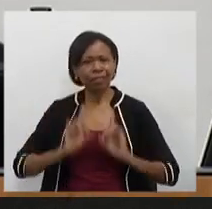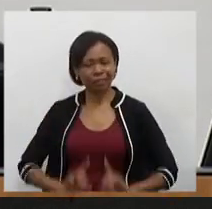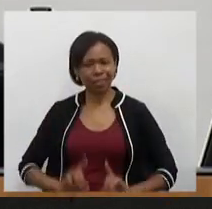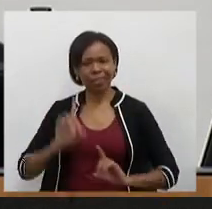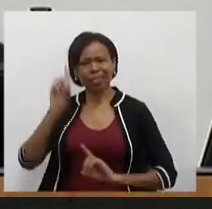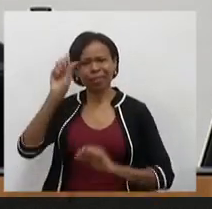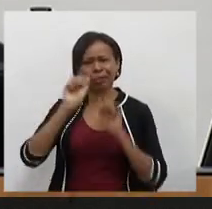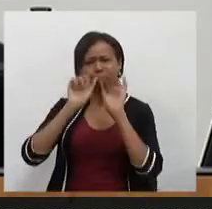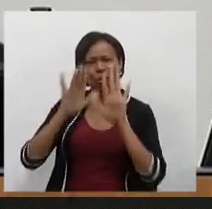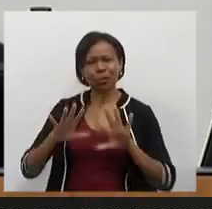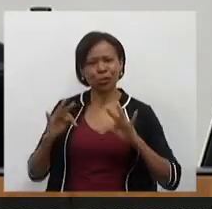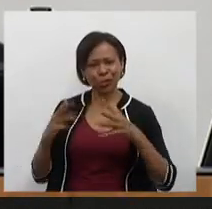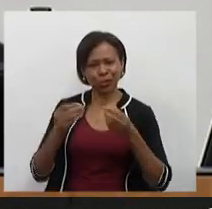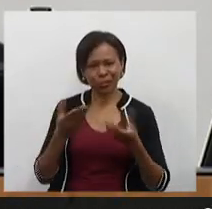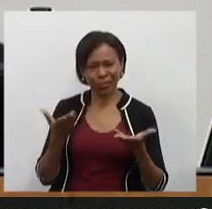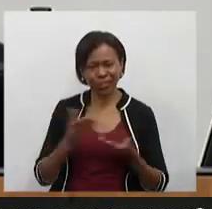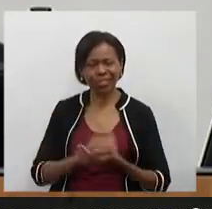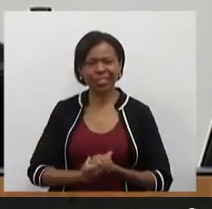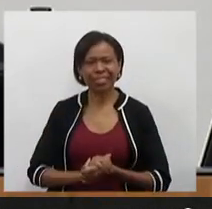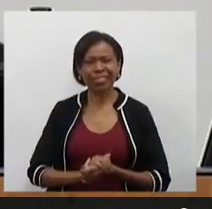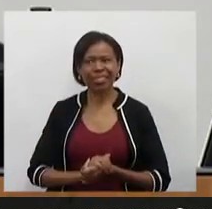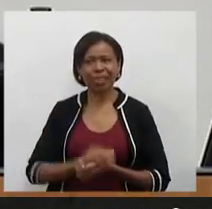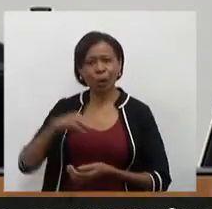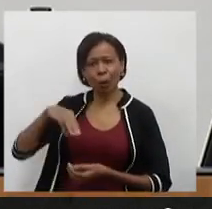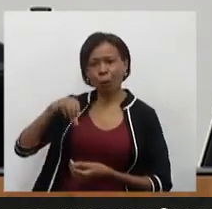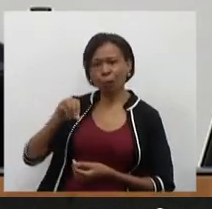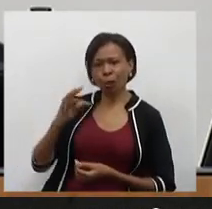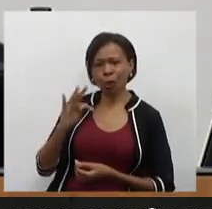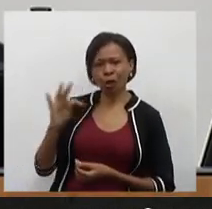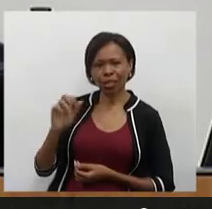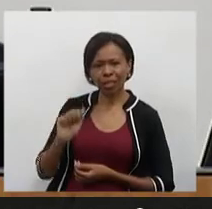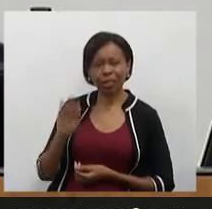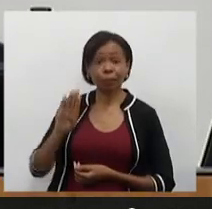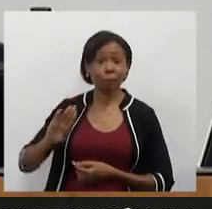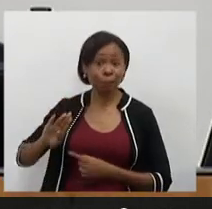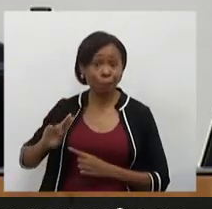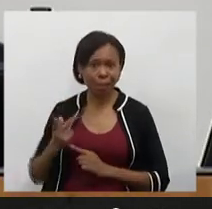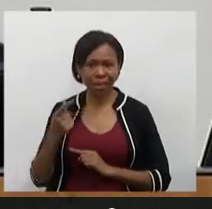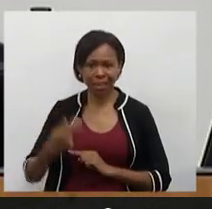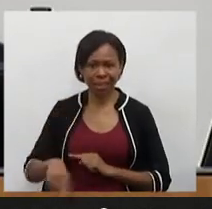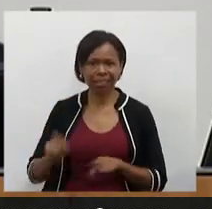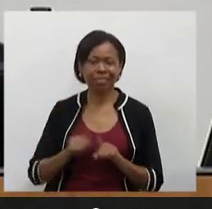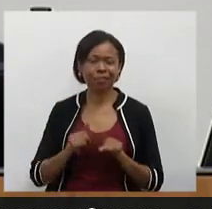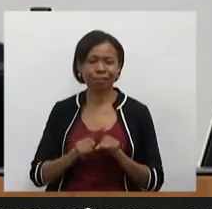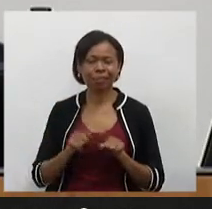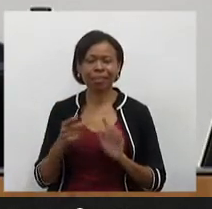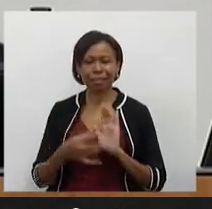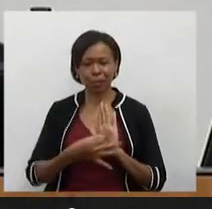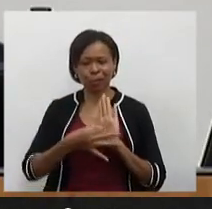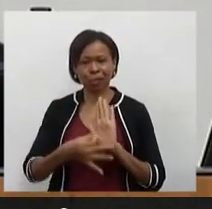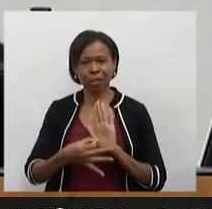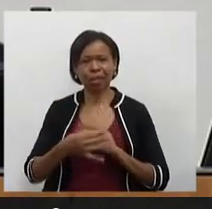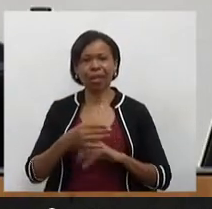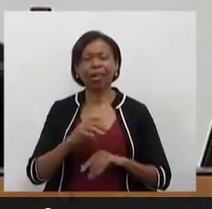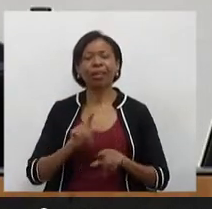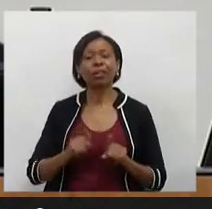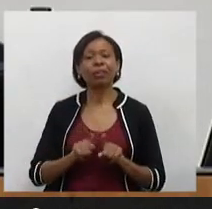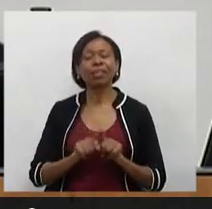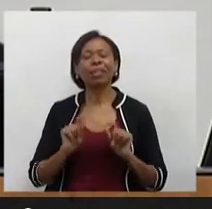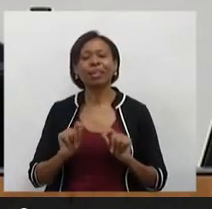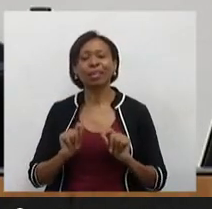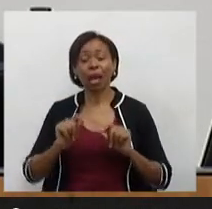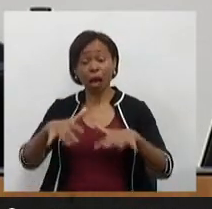Deus abençoe a todos. Mota, de Belo Horizonte, também manifestou aqui às 19h28. Essa audiência se